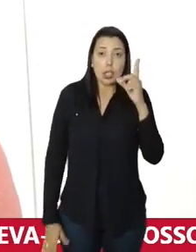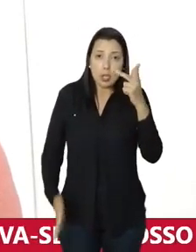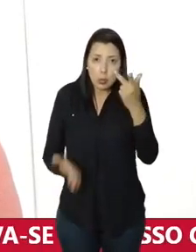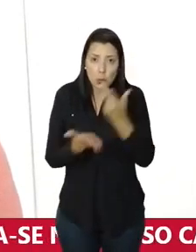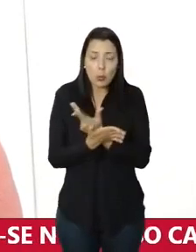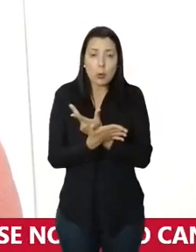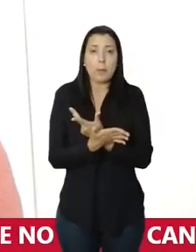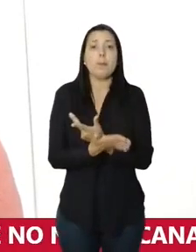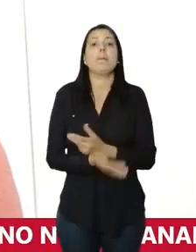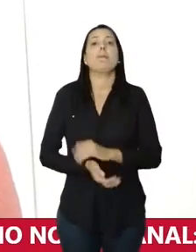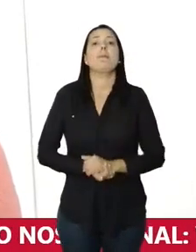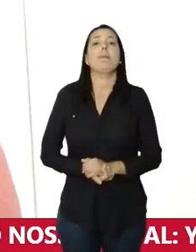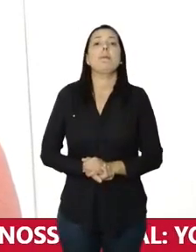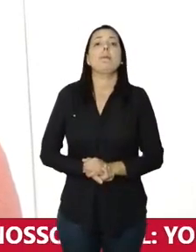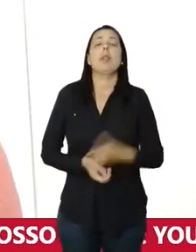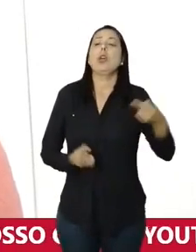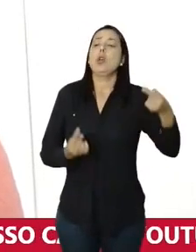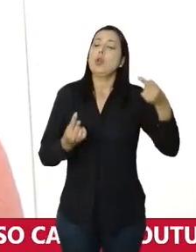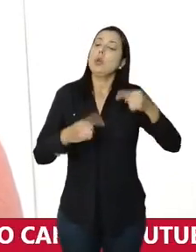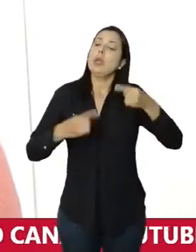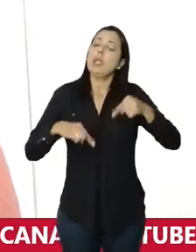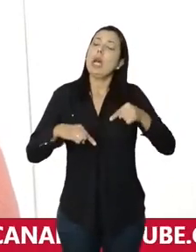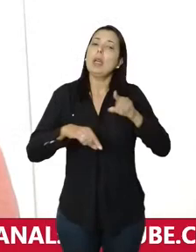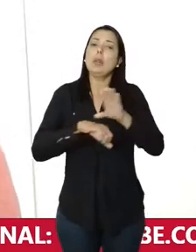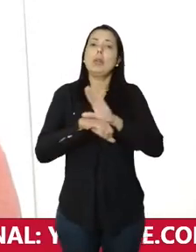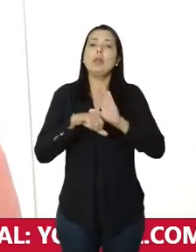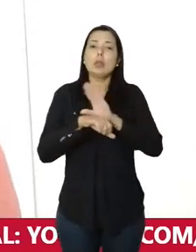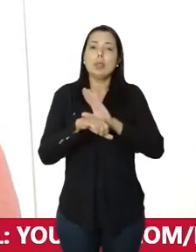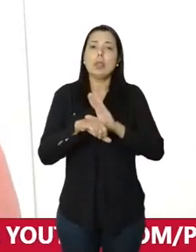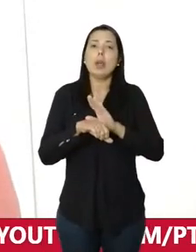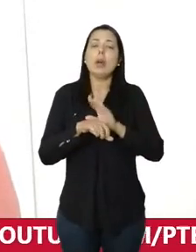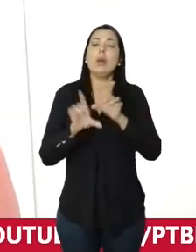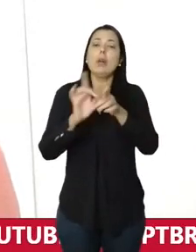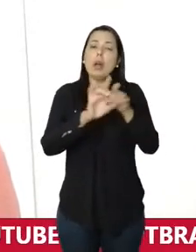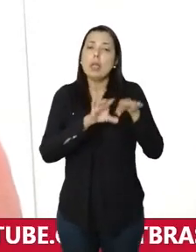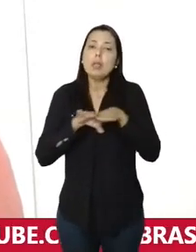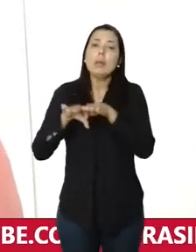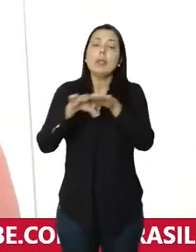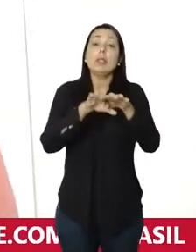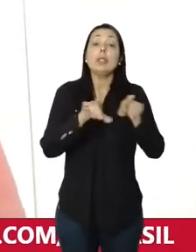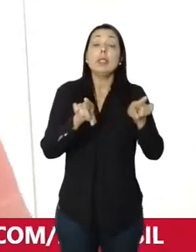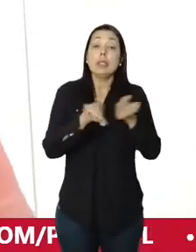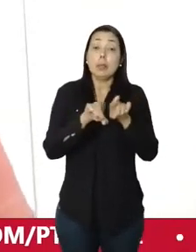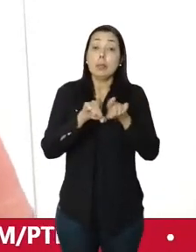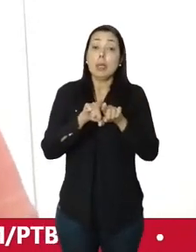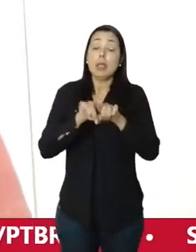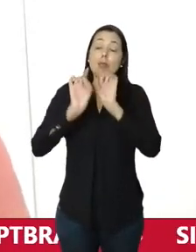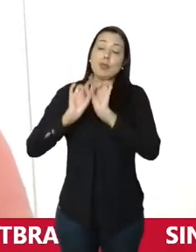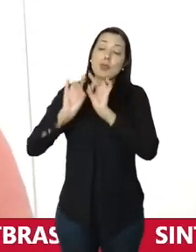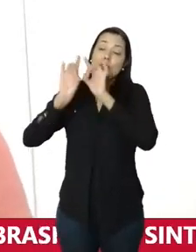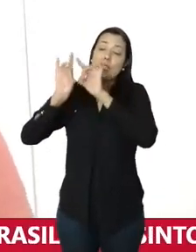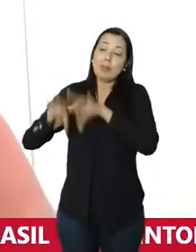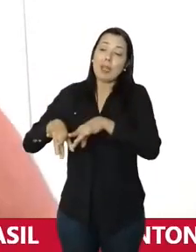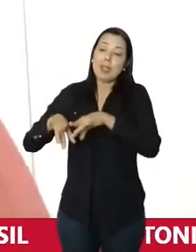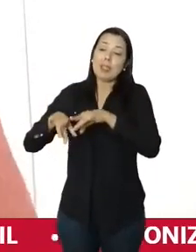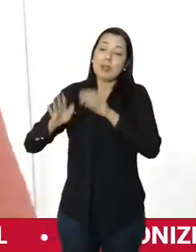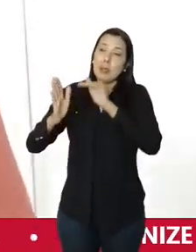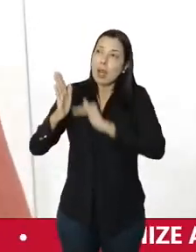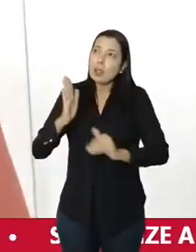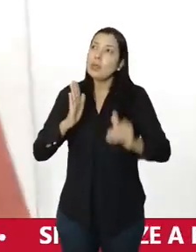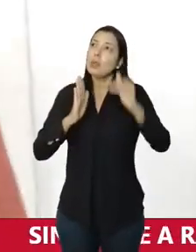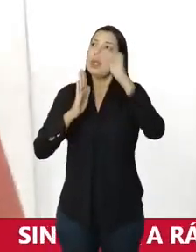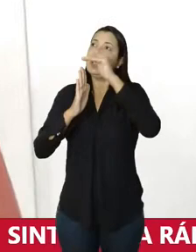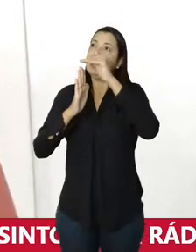infâmia, do ataque à Constituição, do ataque à democracia, do desprezo pela